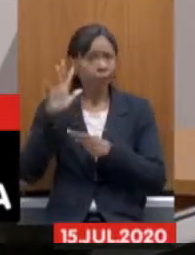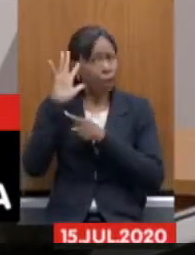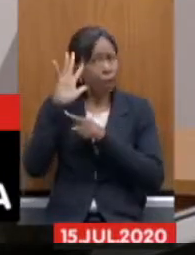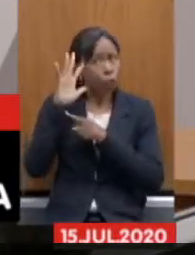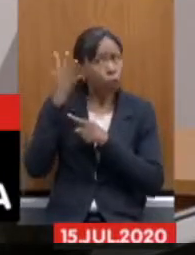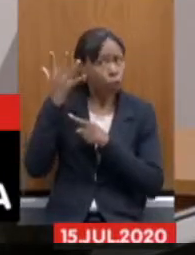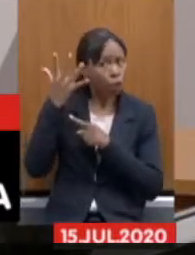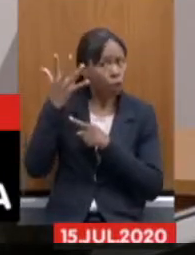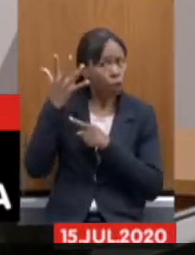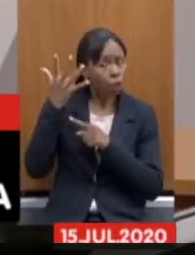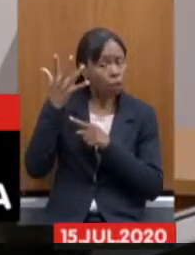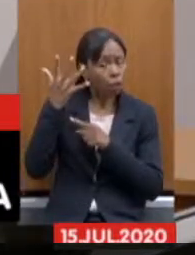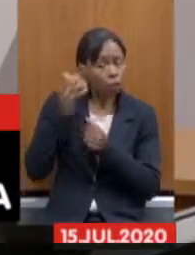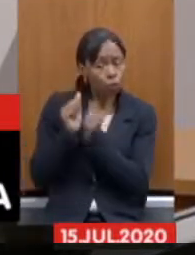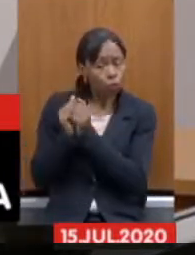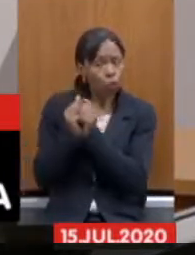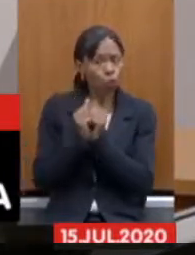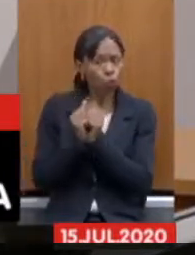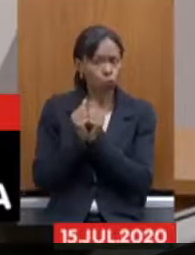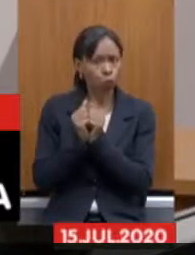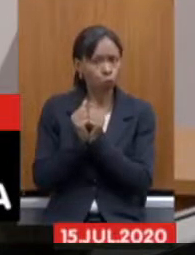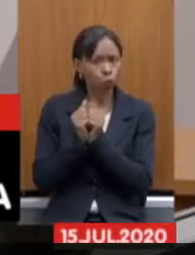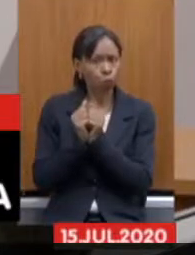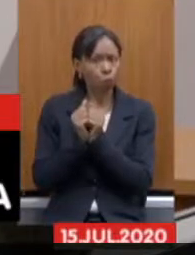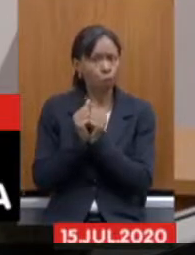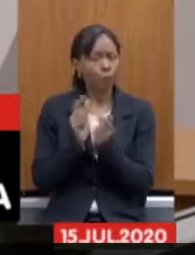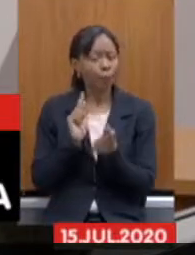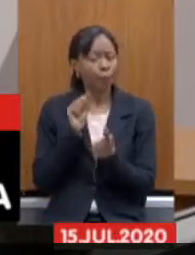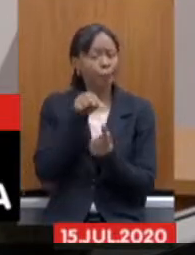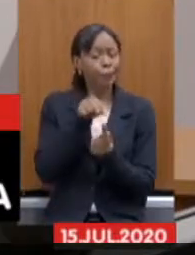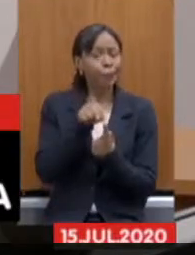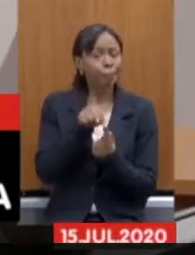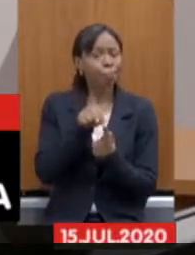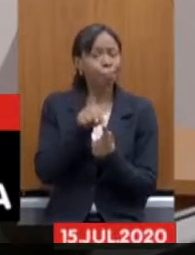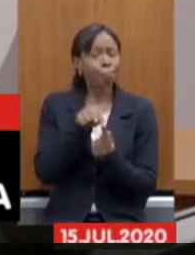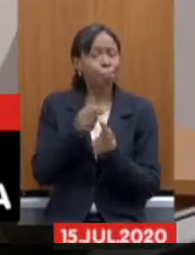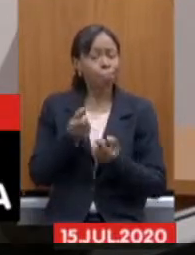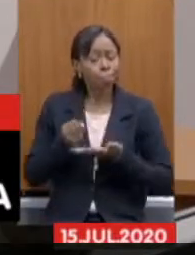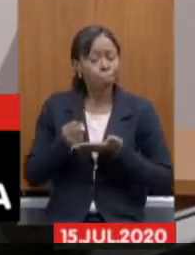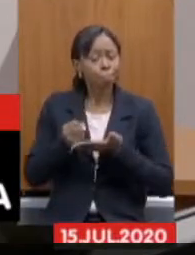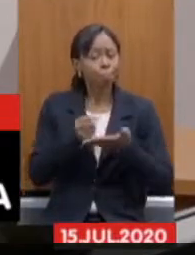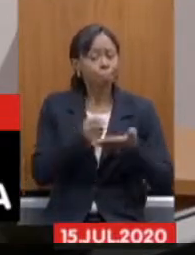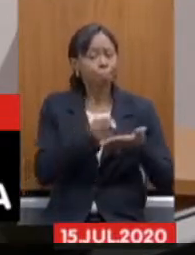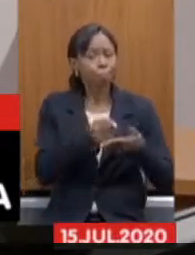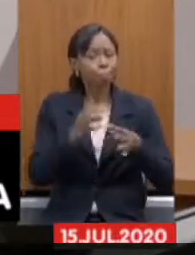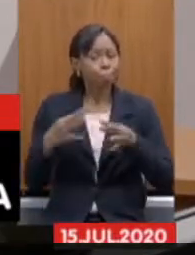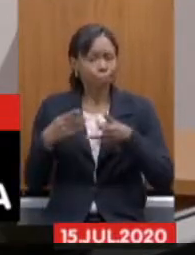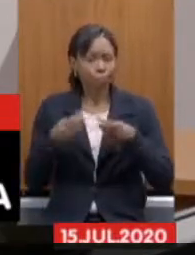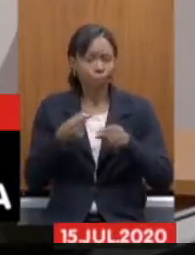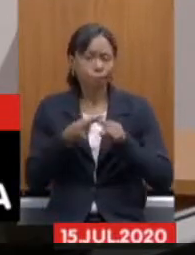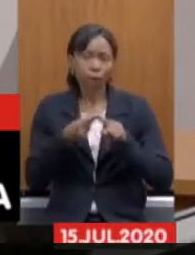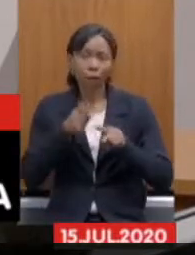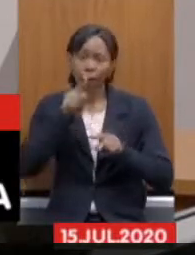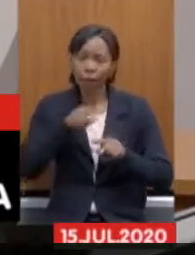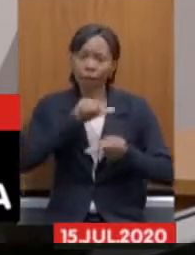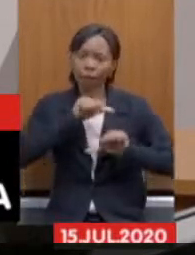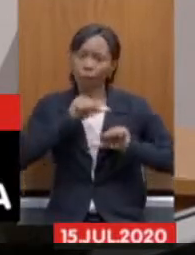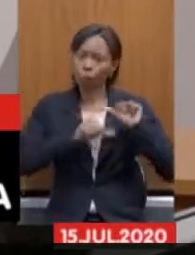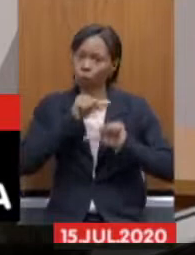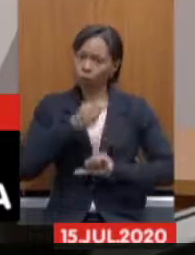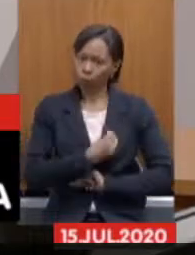em conjunto e para chegar no resultado positivo nos benefícios que trata de uma mudança em nossas